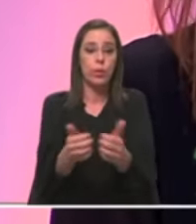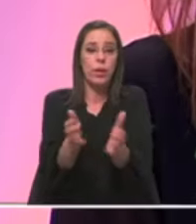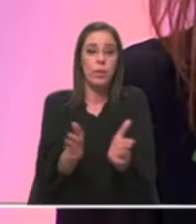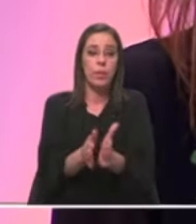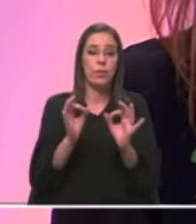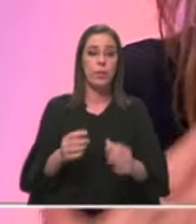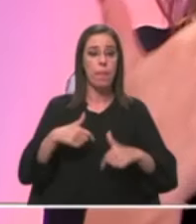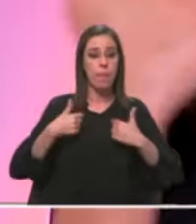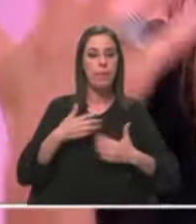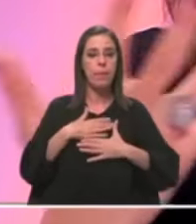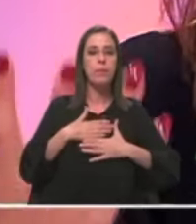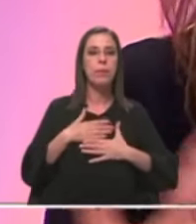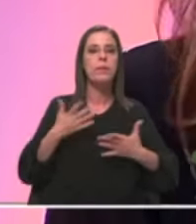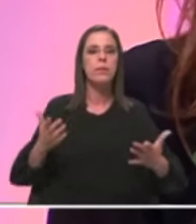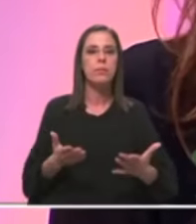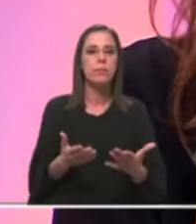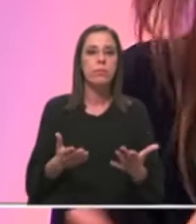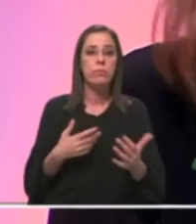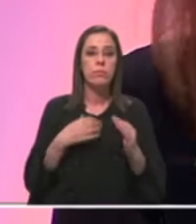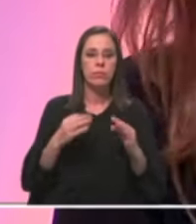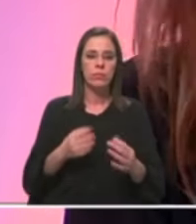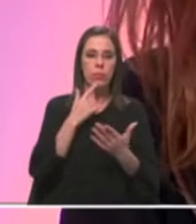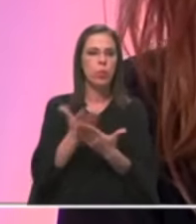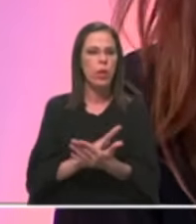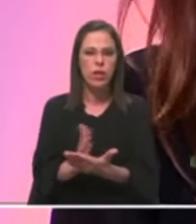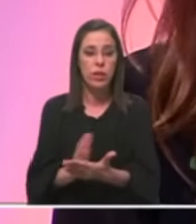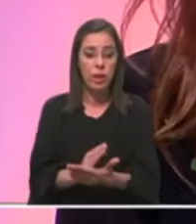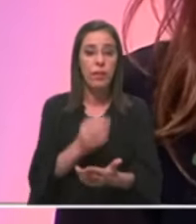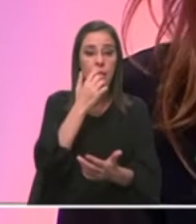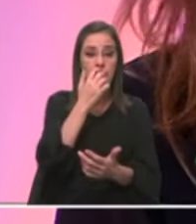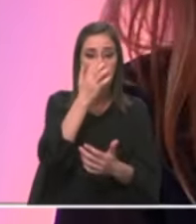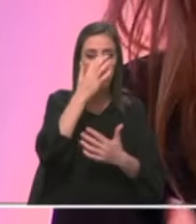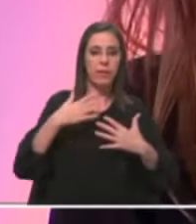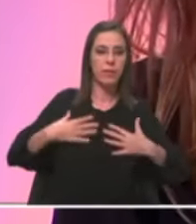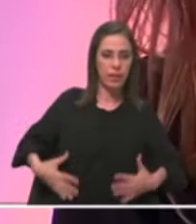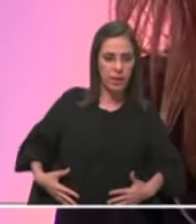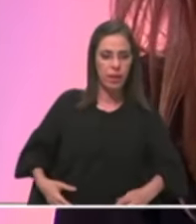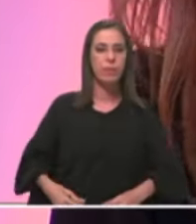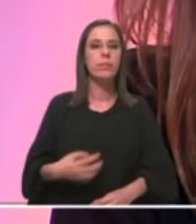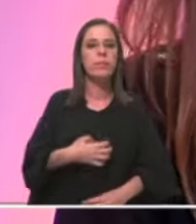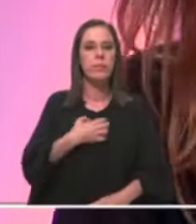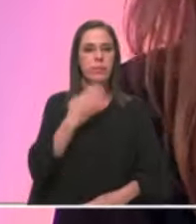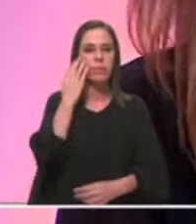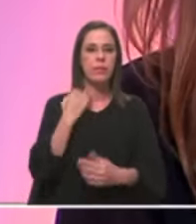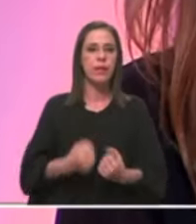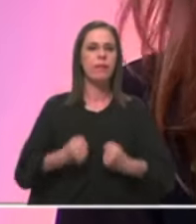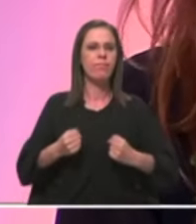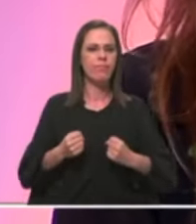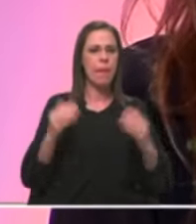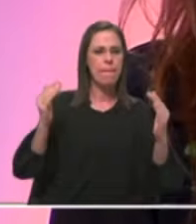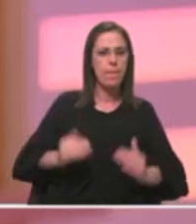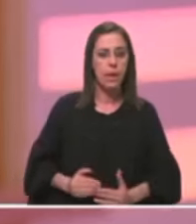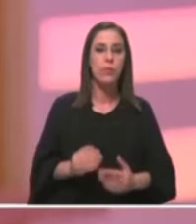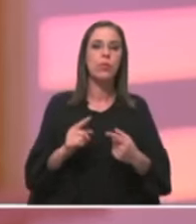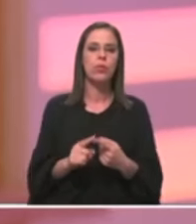todos mesmo para mim e e e e tava estava muito instável tava e mesmo fisicamente depois comecei a sentir menos energia